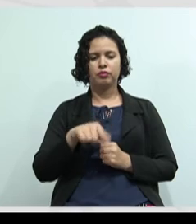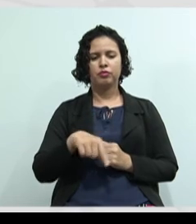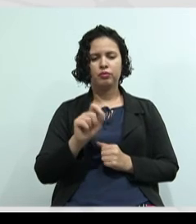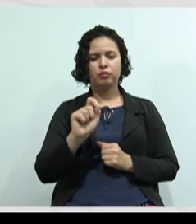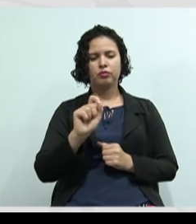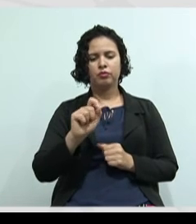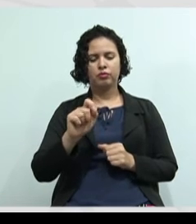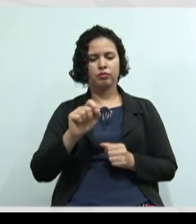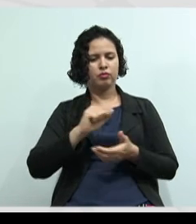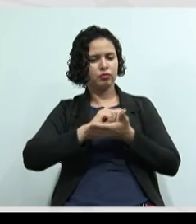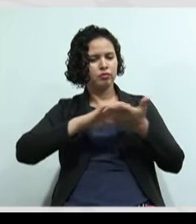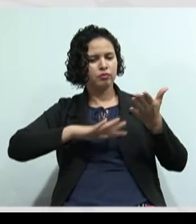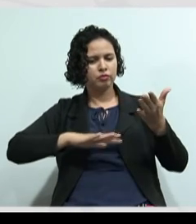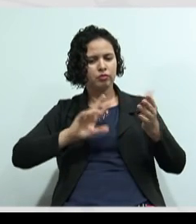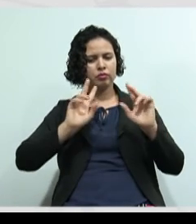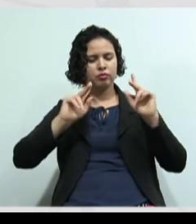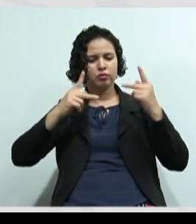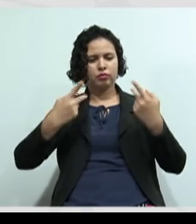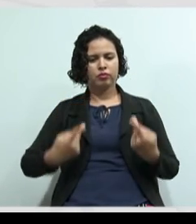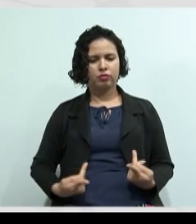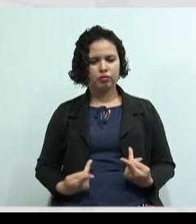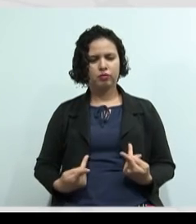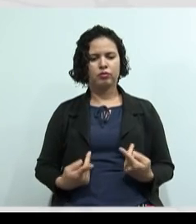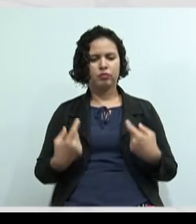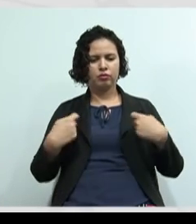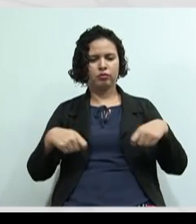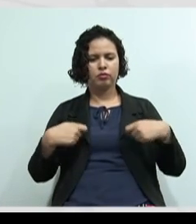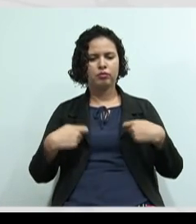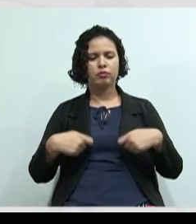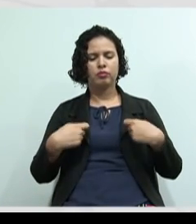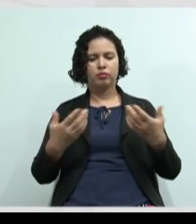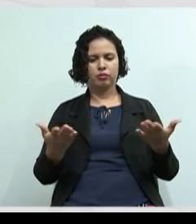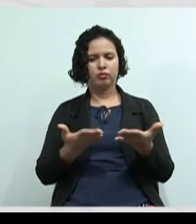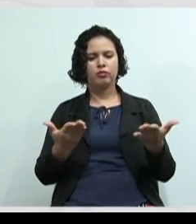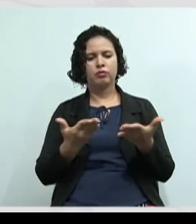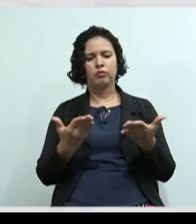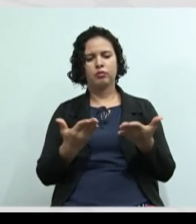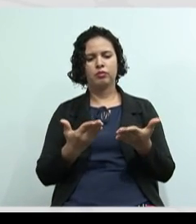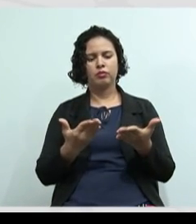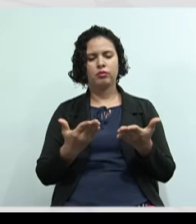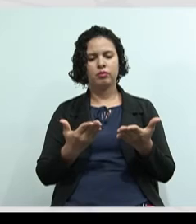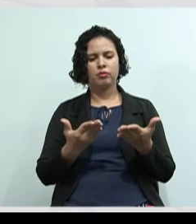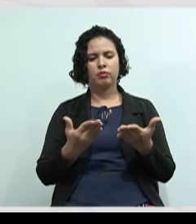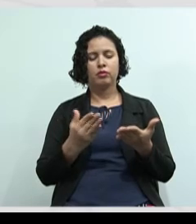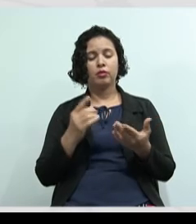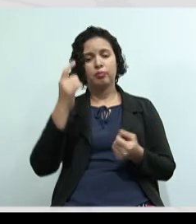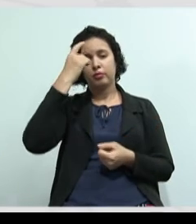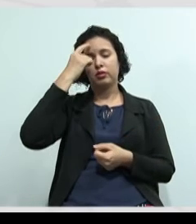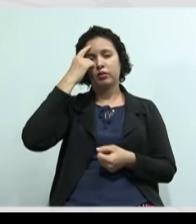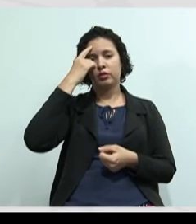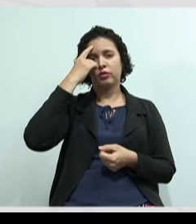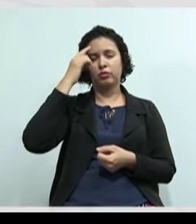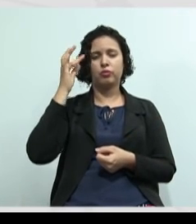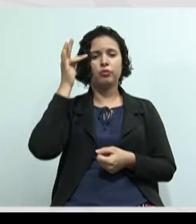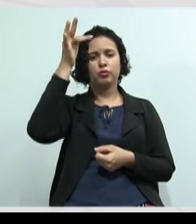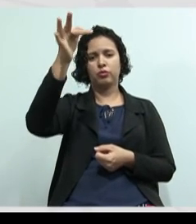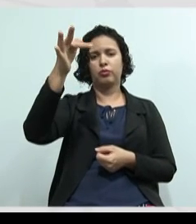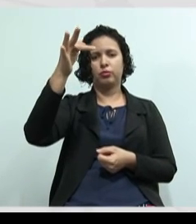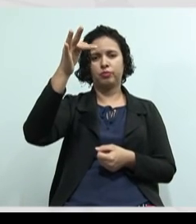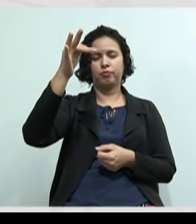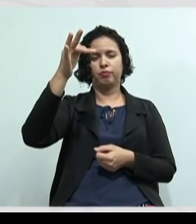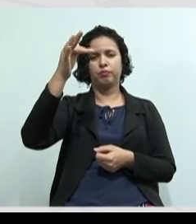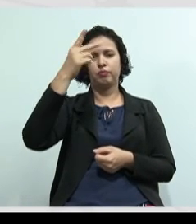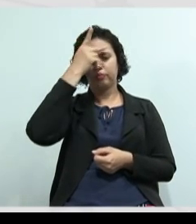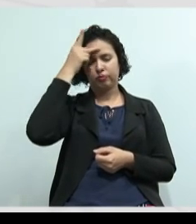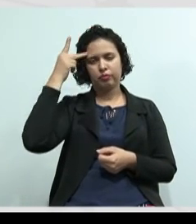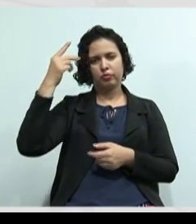ações e atividades humanas que visam suprir necessidades atuais dos seres humanos, sem comprometer o futuro das próximas gerações. Está